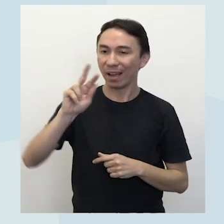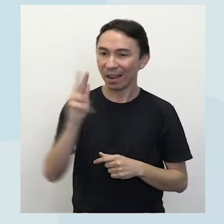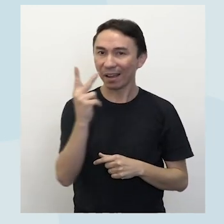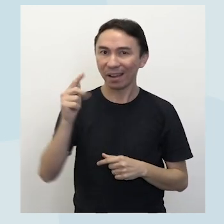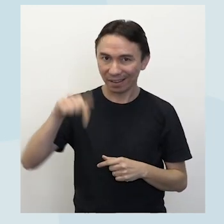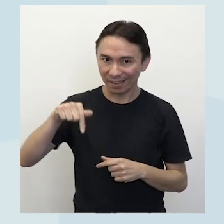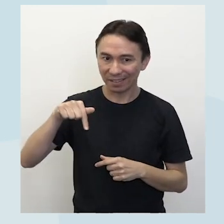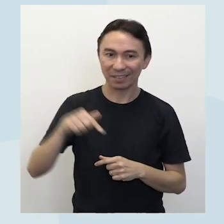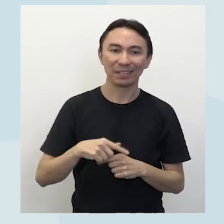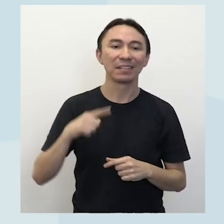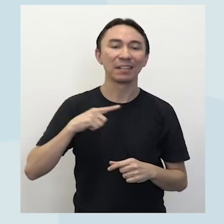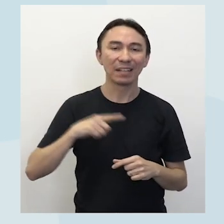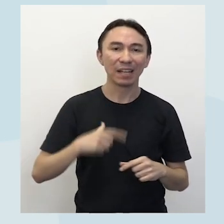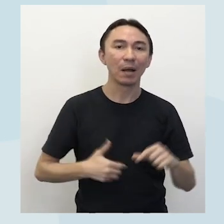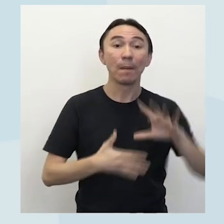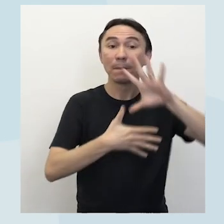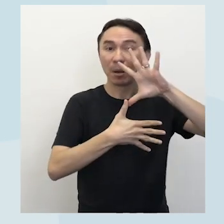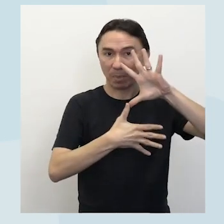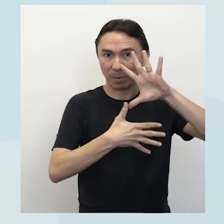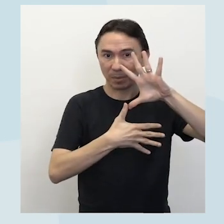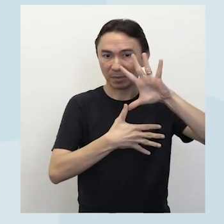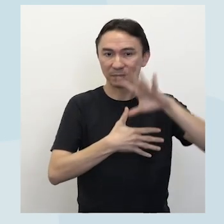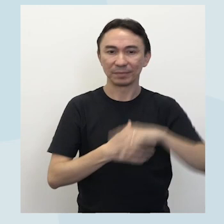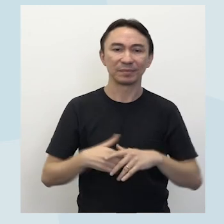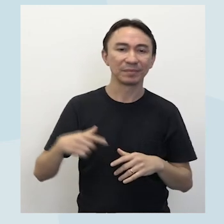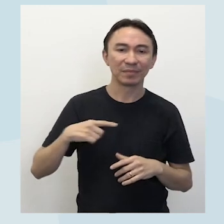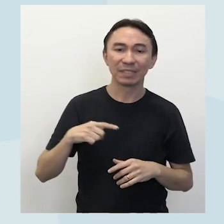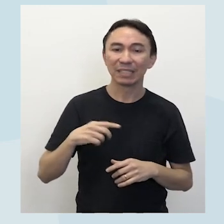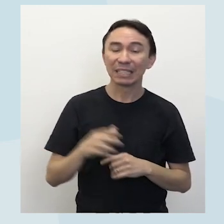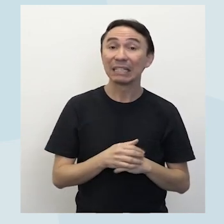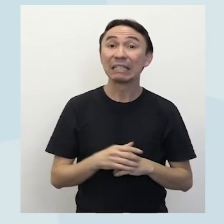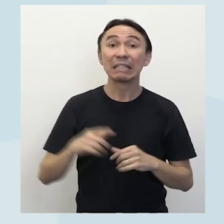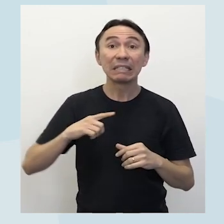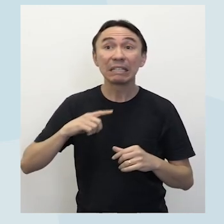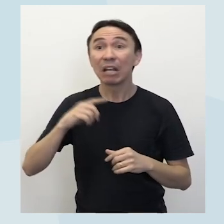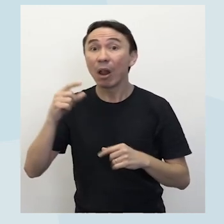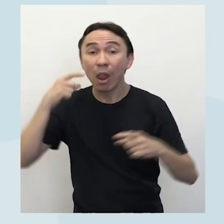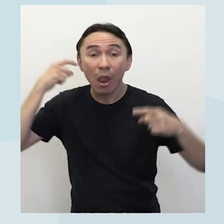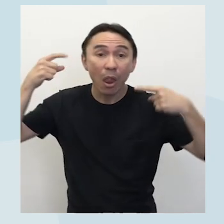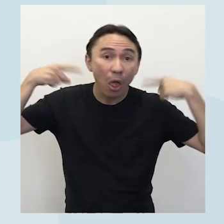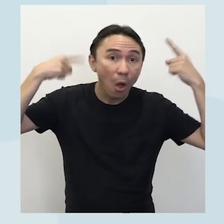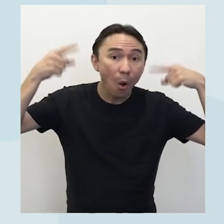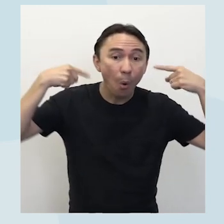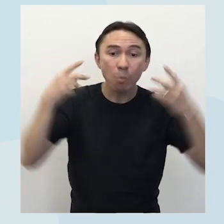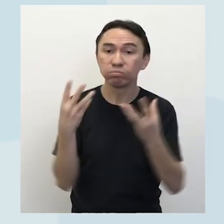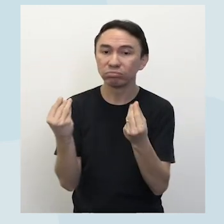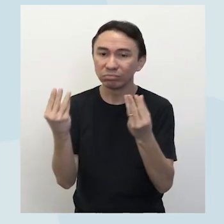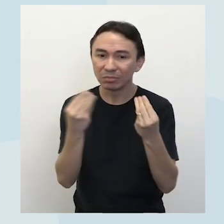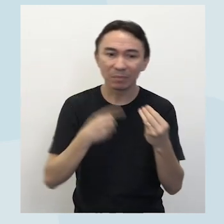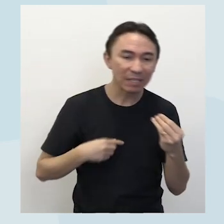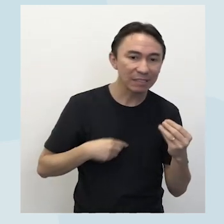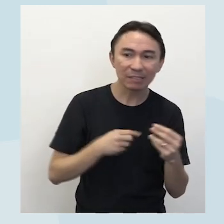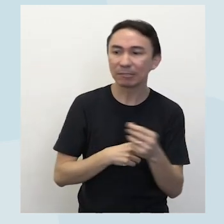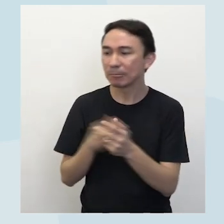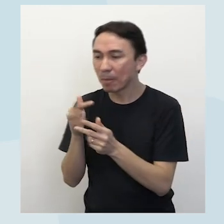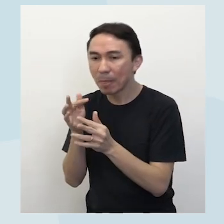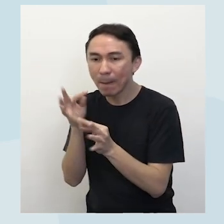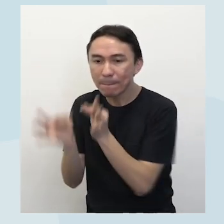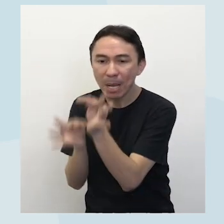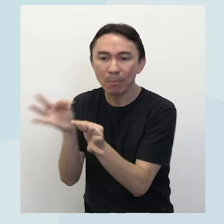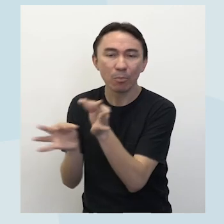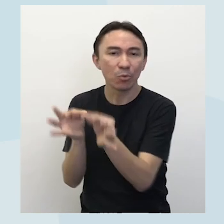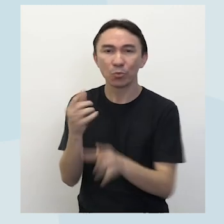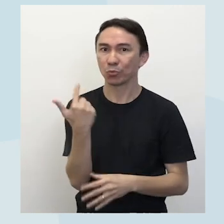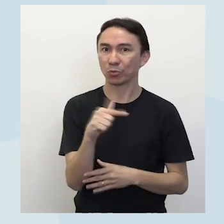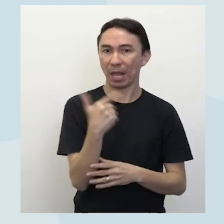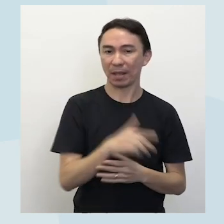mapa de Itaguaí. Havia muitos loucos aqui e nenhum tratamento para eles. E aí alguém falando,